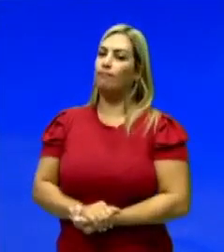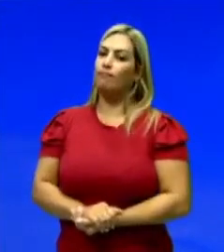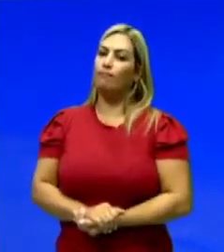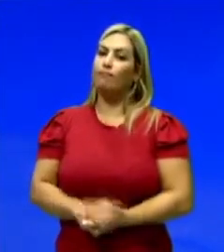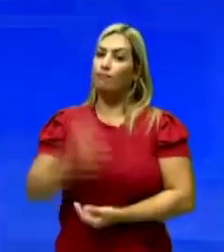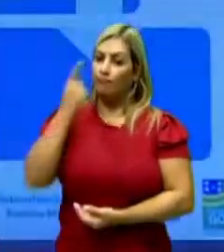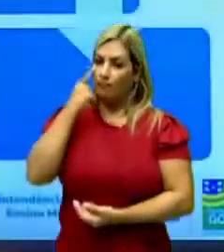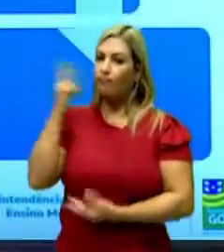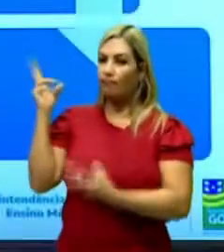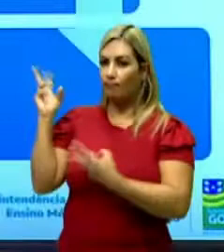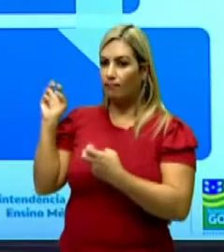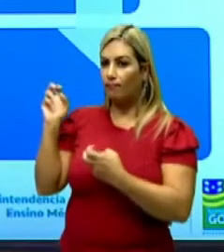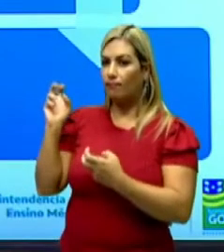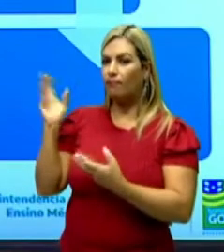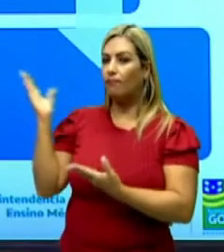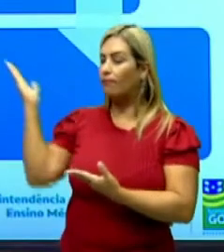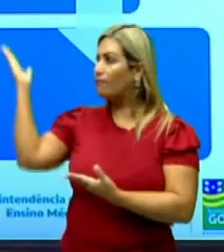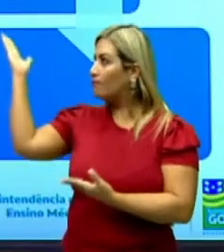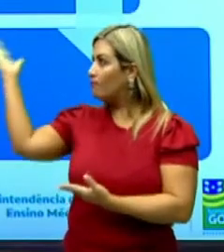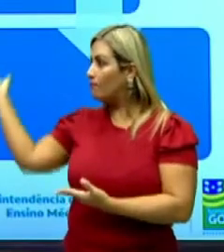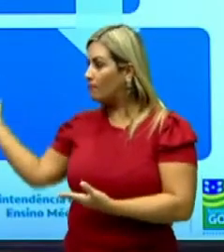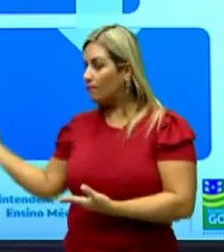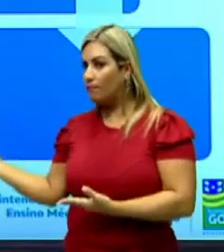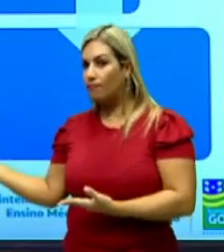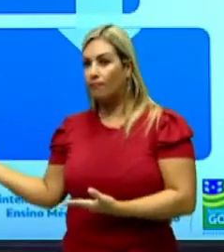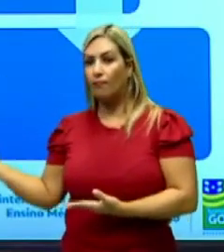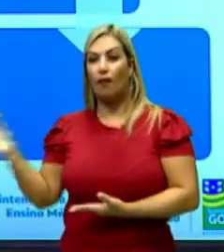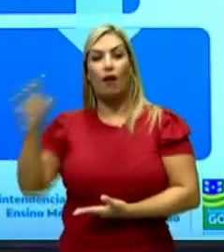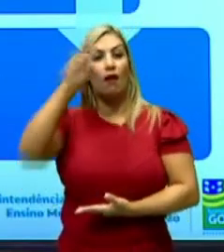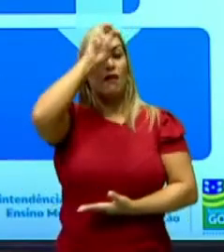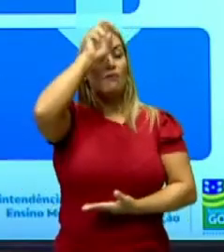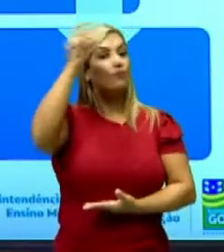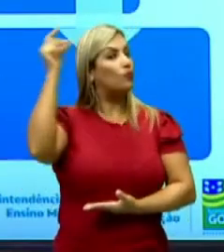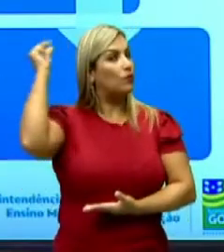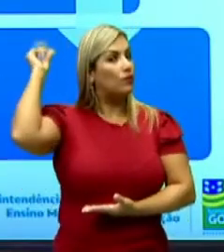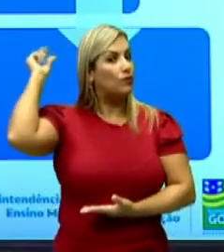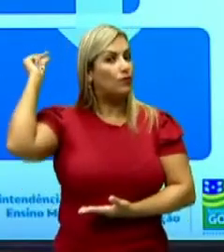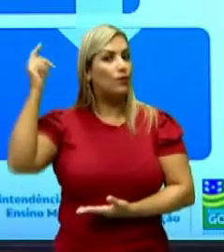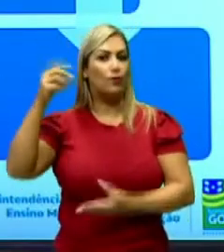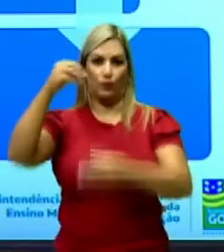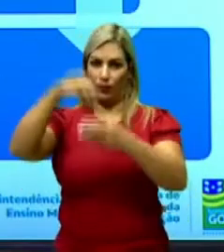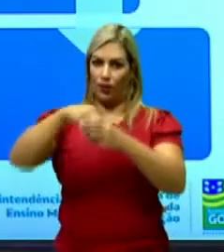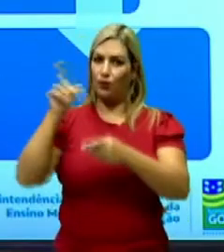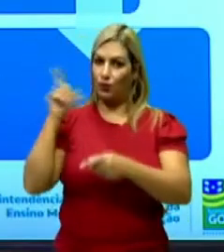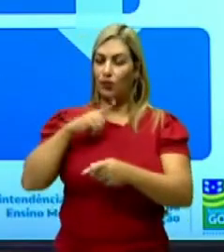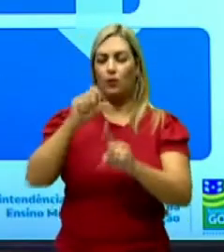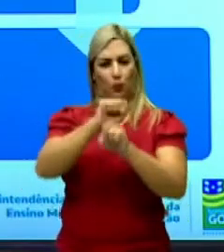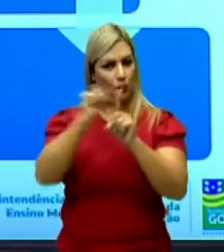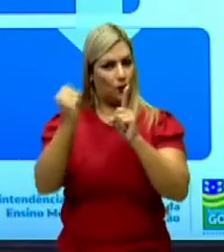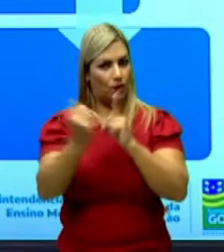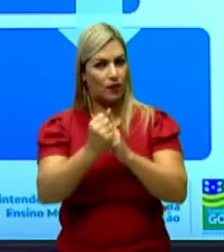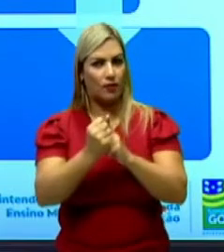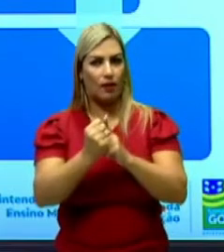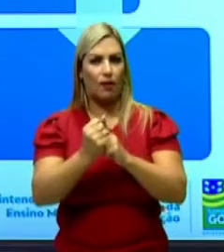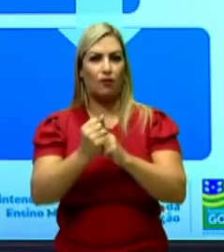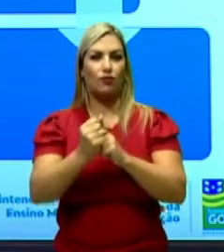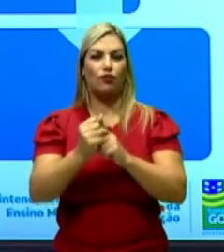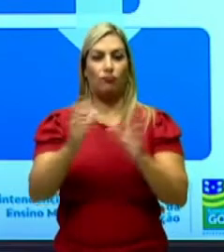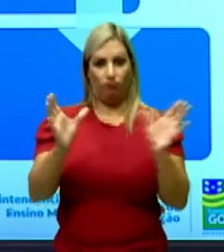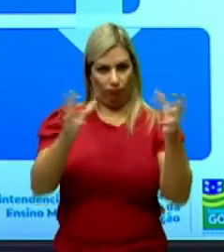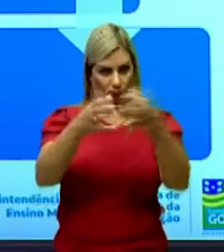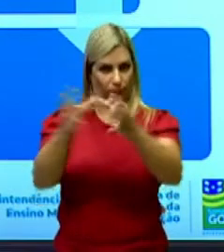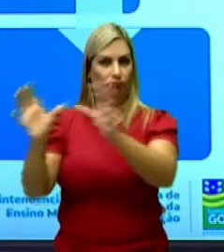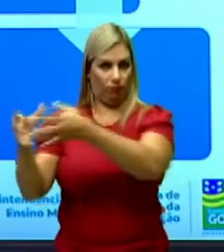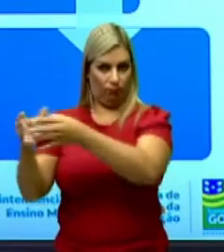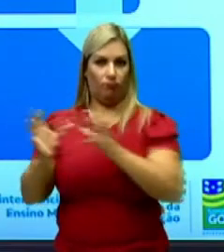então veja a estrutura social do egito antigo né dentro disso que eu tô falando então o egito antigo uma sociedade de classes